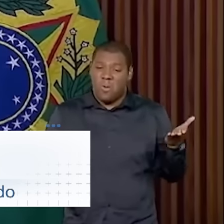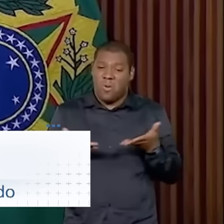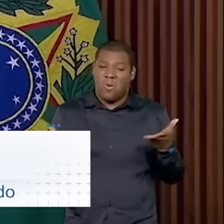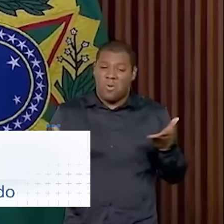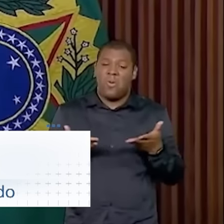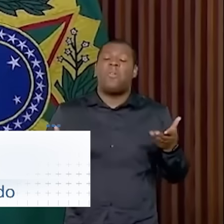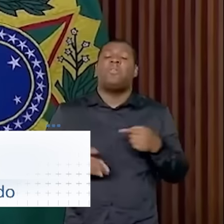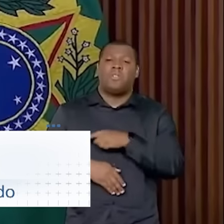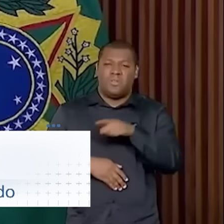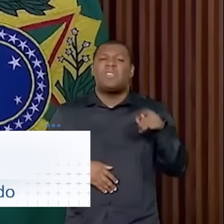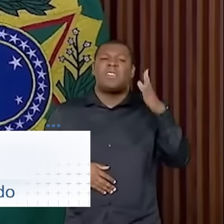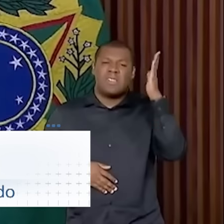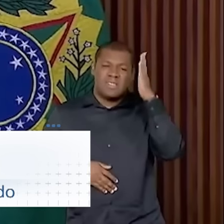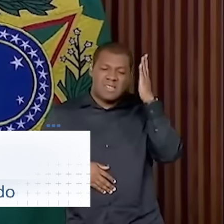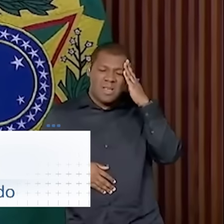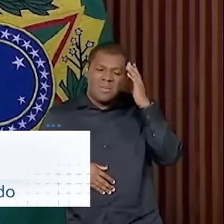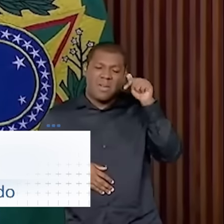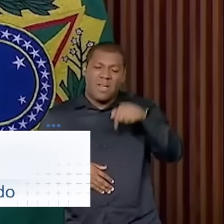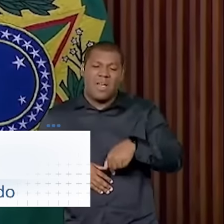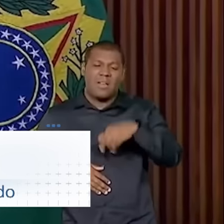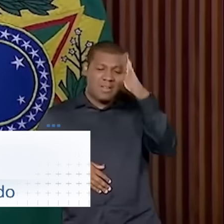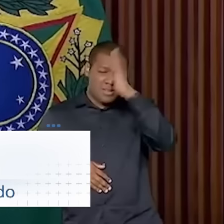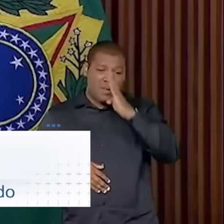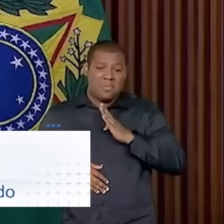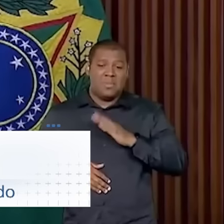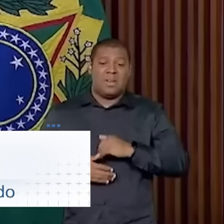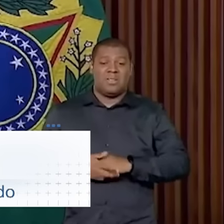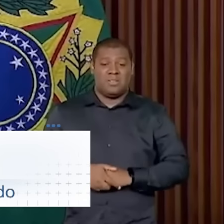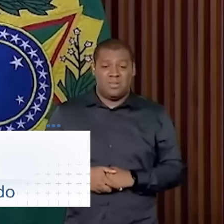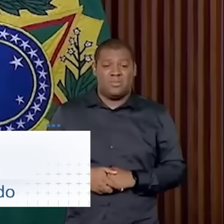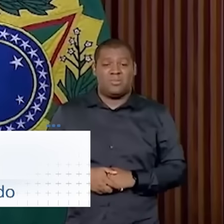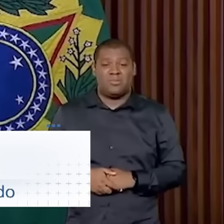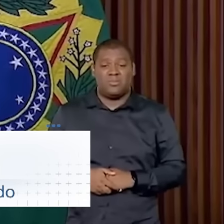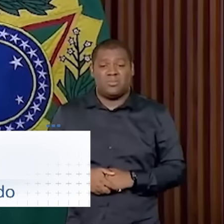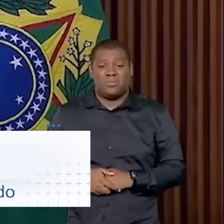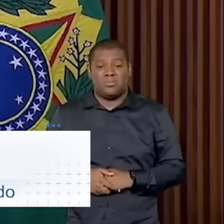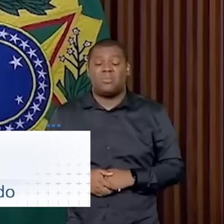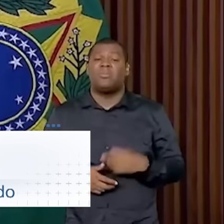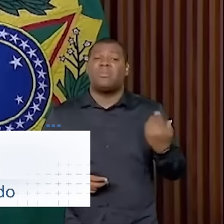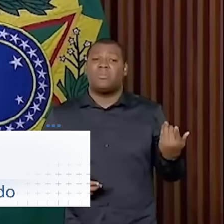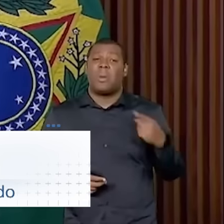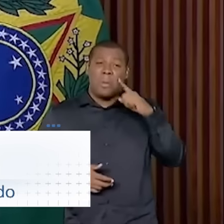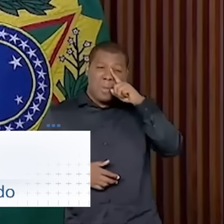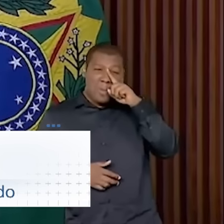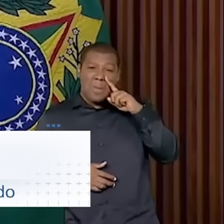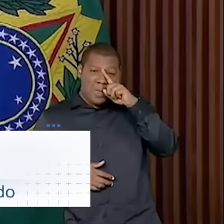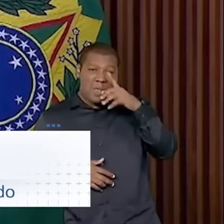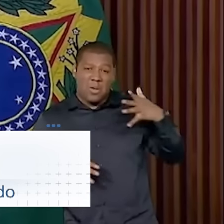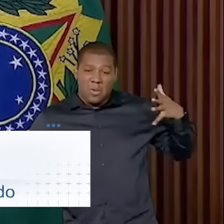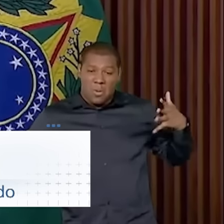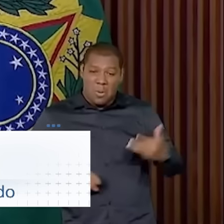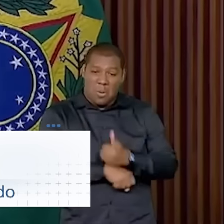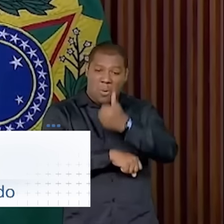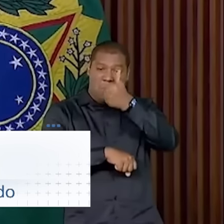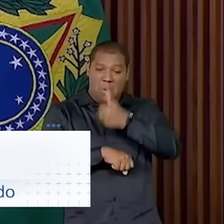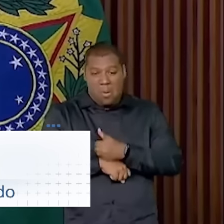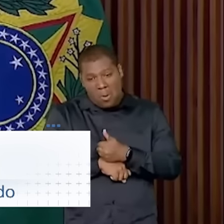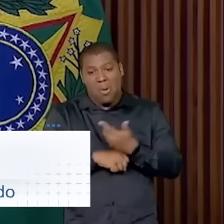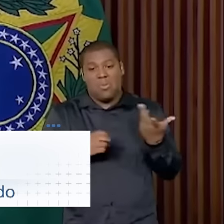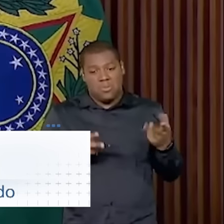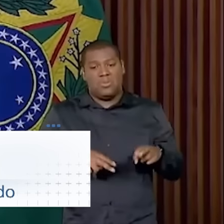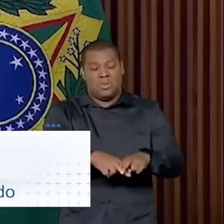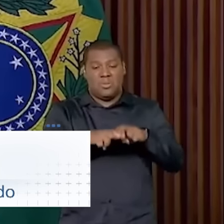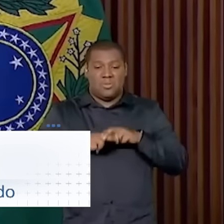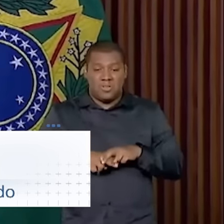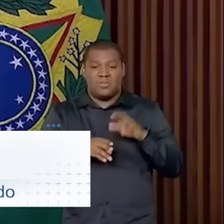temos certeza que esse país correu sério risco de ter um golpe em função das eleições de